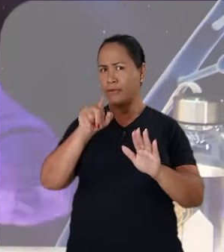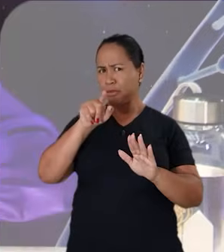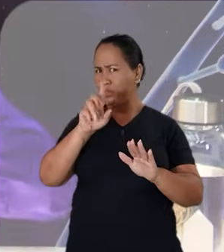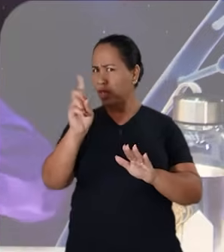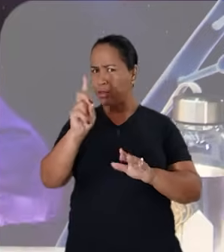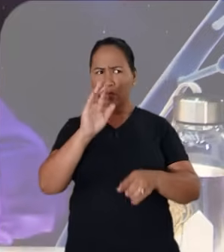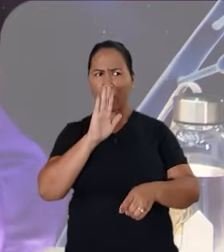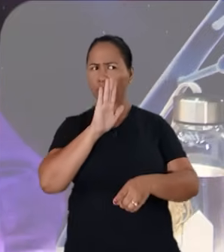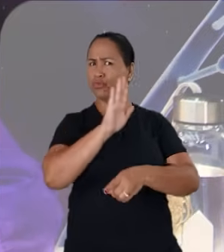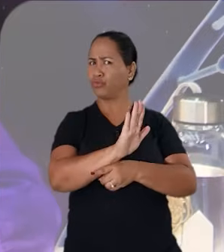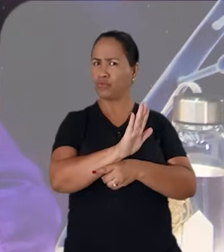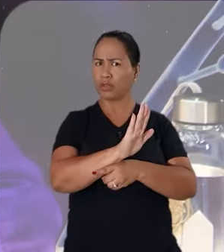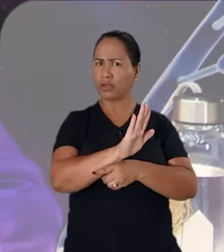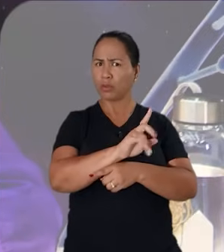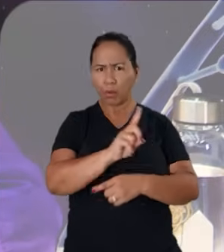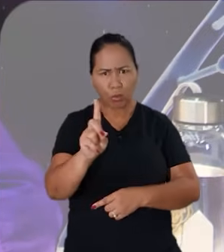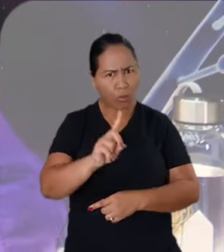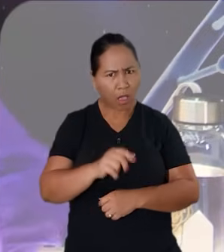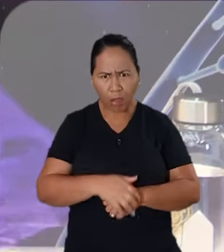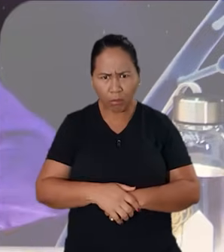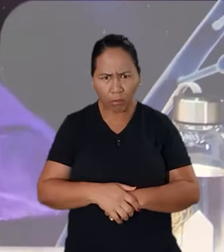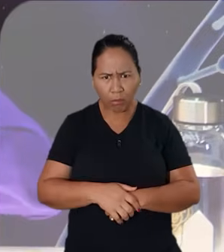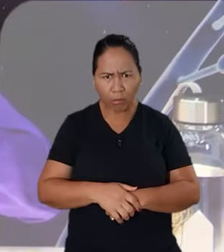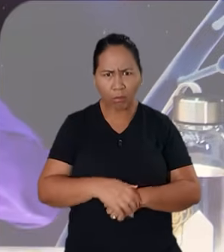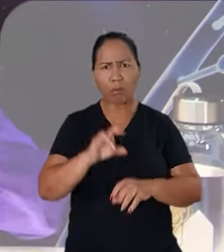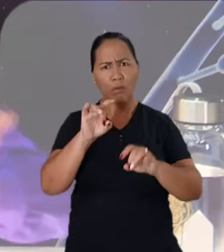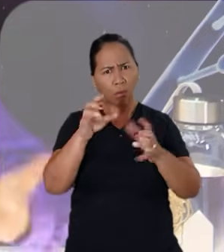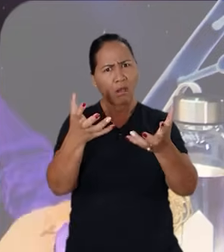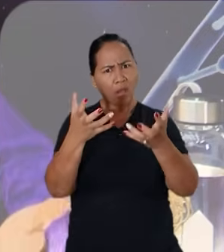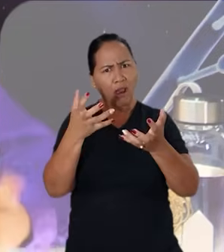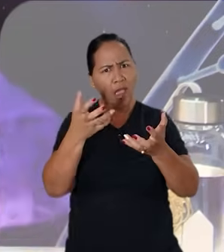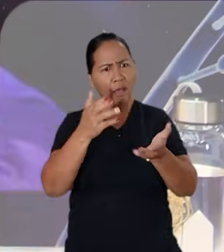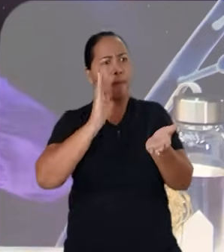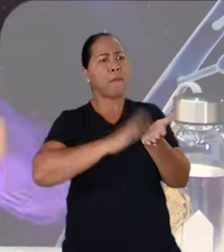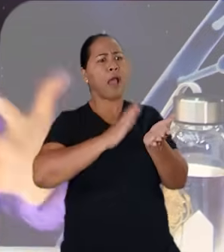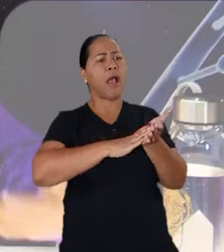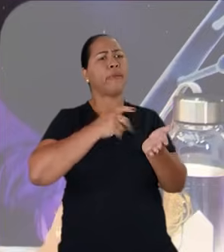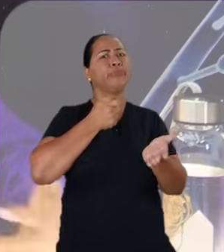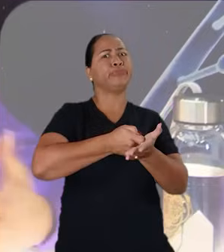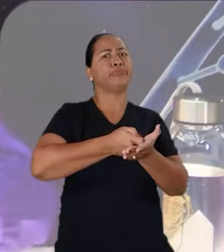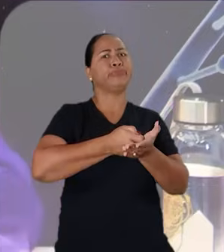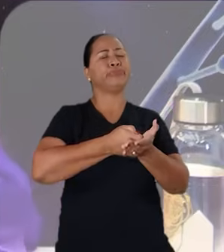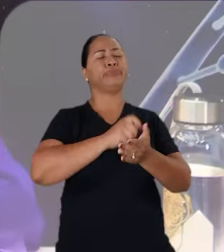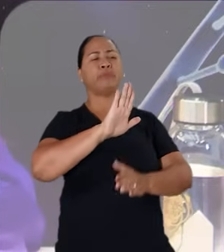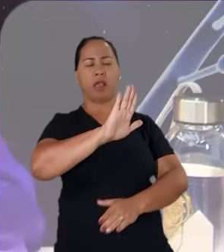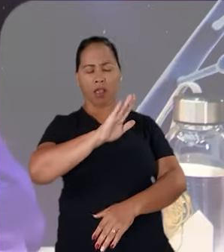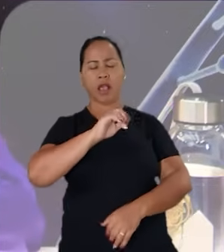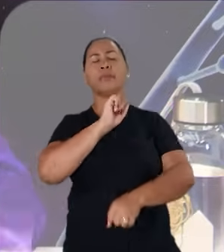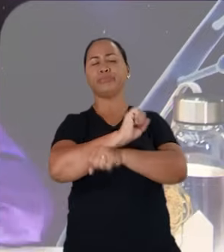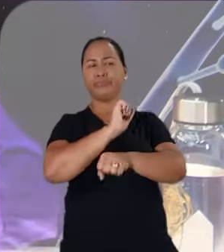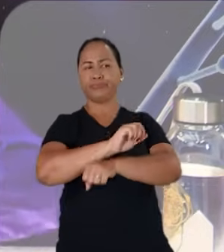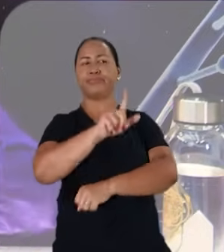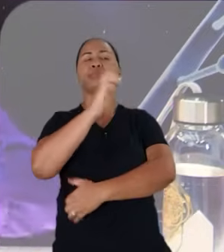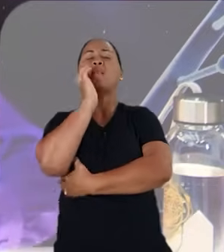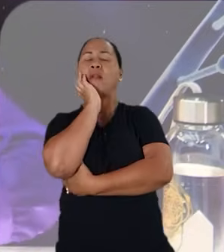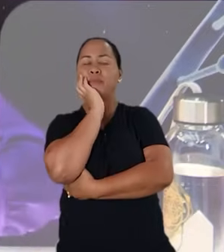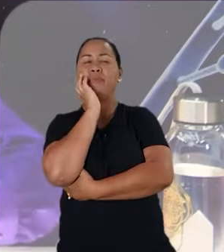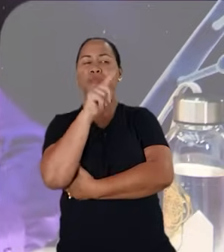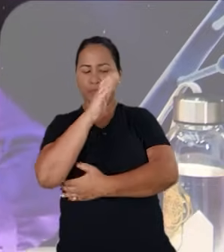Eu não estou servindo apenas para auxiliar, para ajudar. E aí,